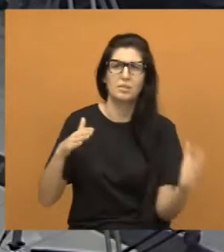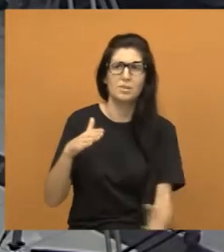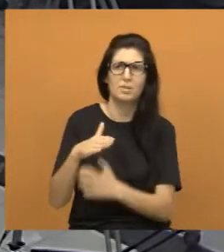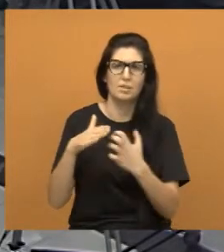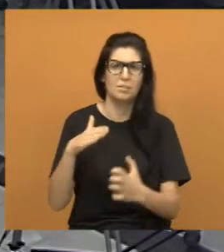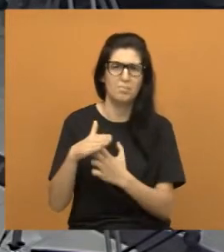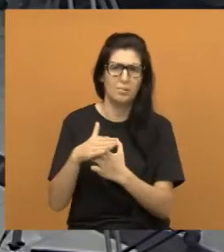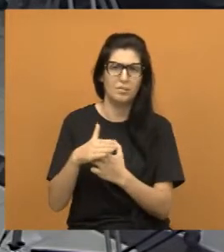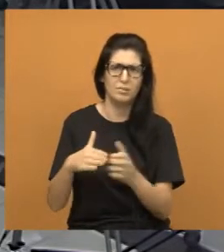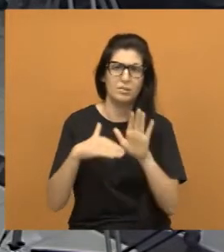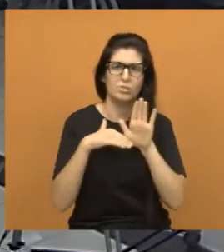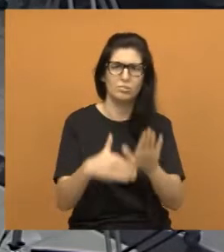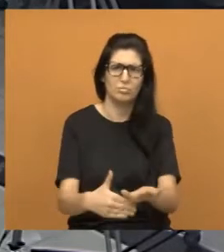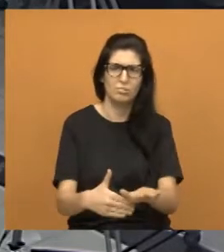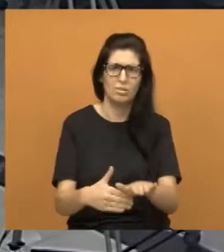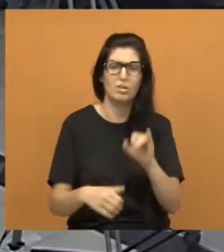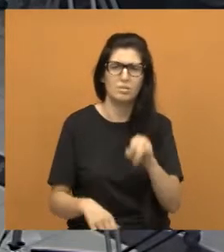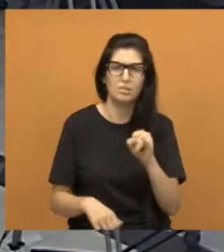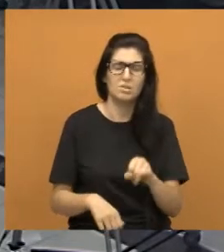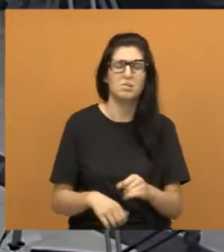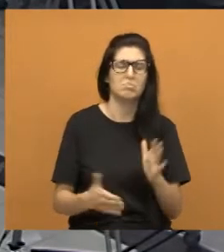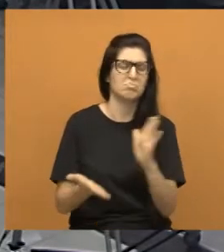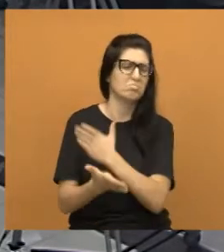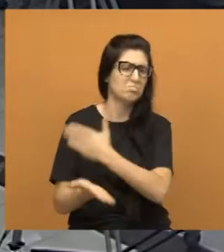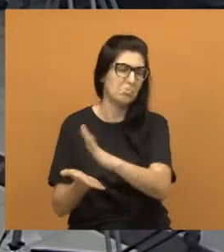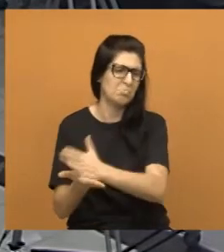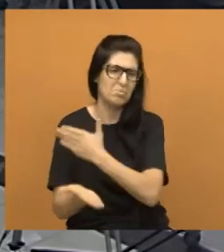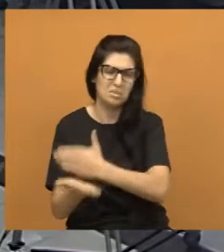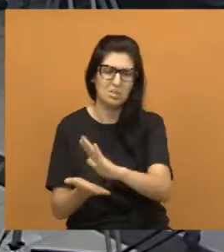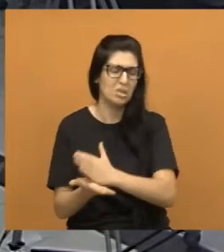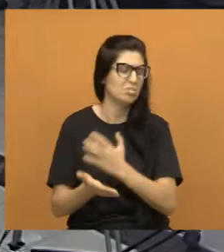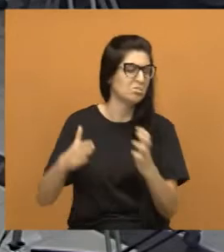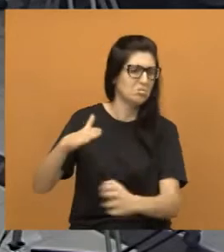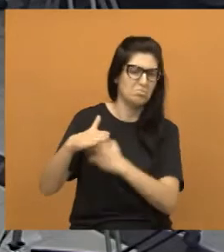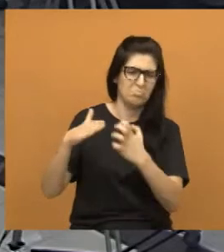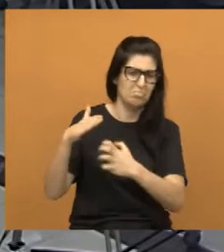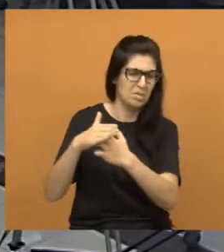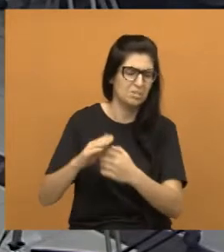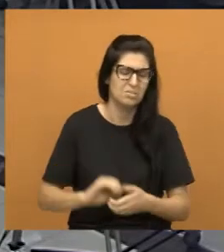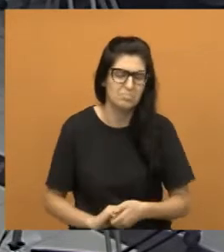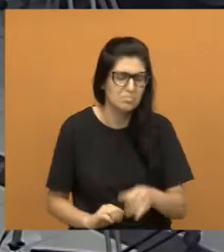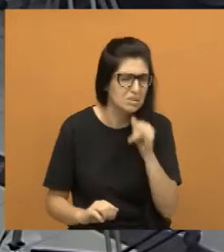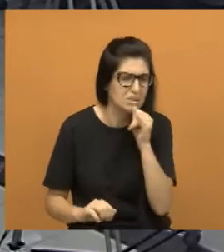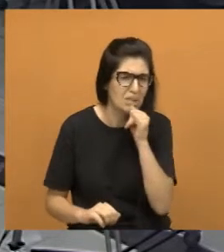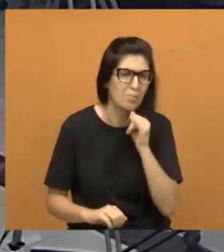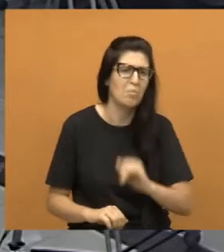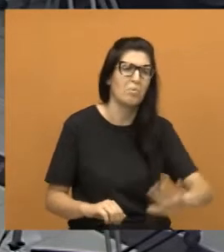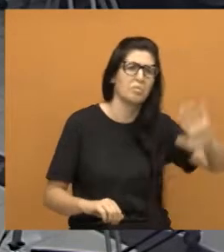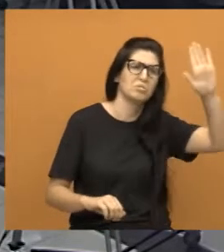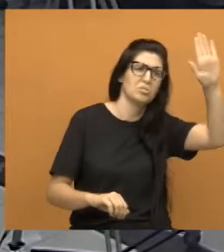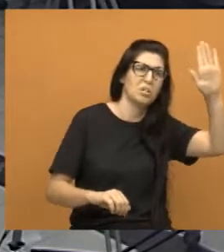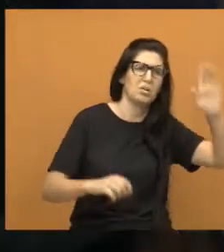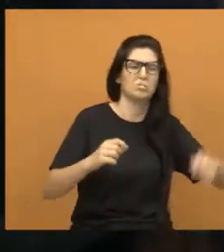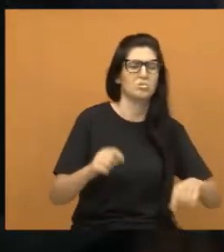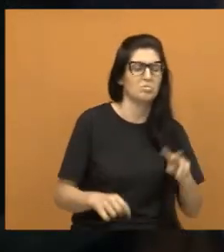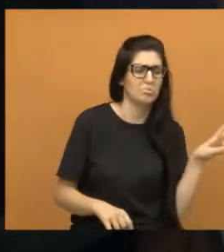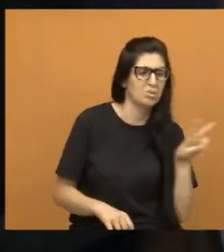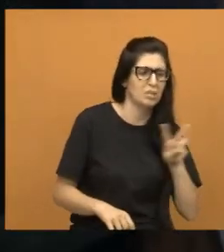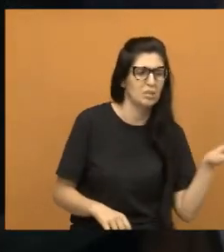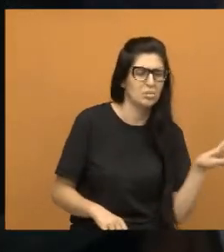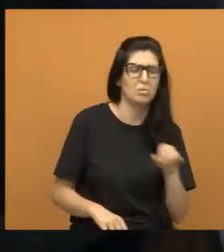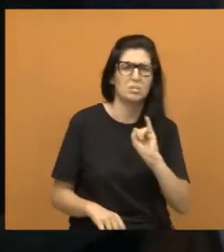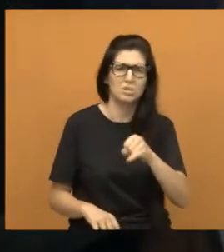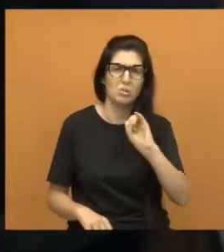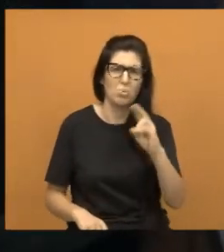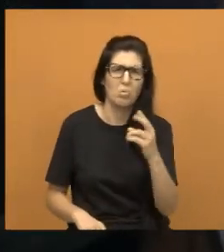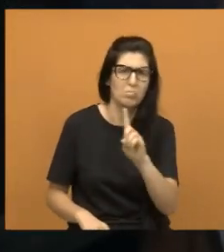nos ajudar, independente de quem ela seja, se ela vai ser candidata a vereadora ou não. Cabe a pessoa fazer um